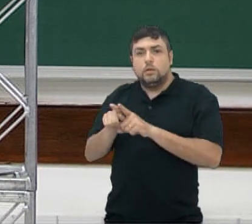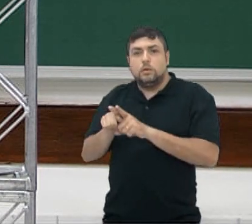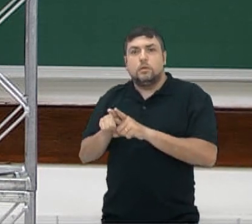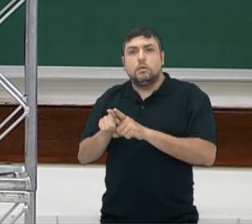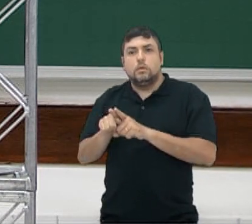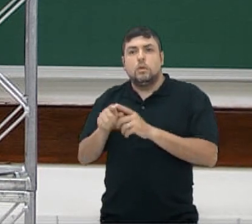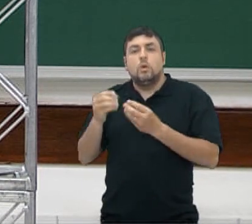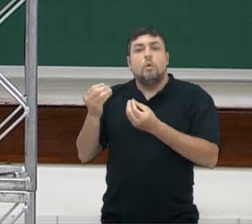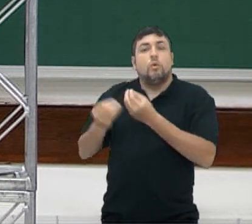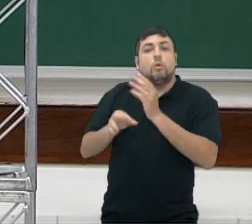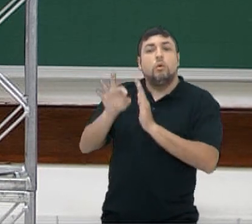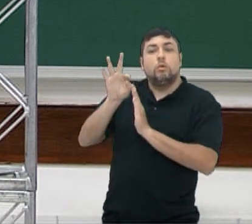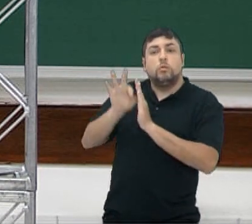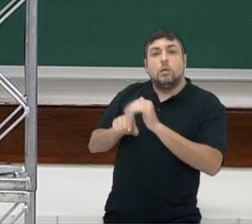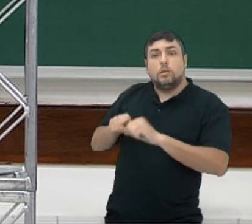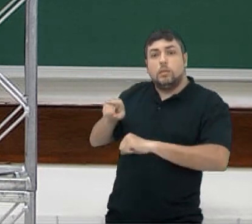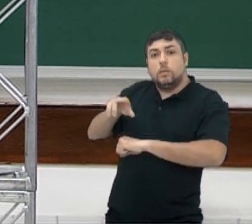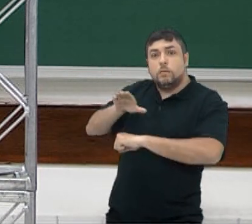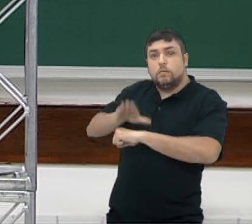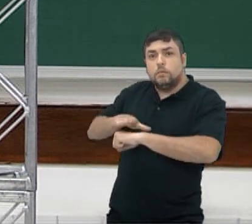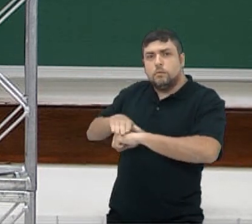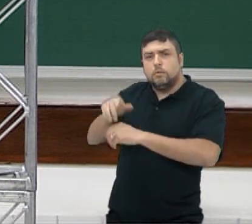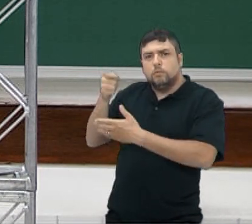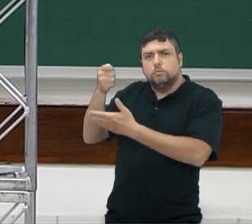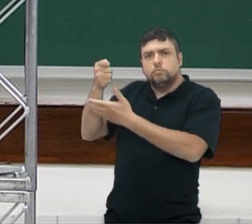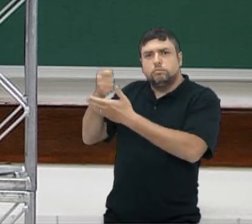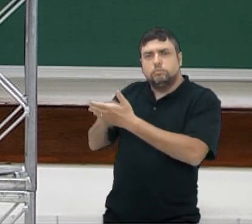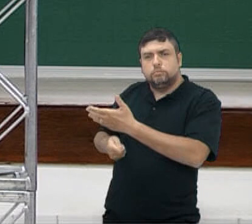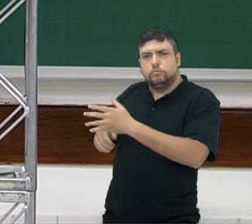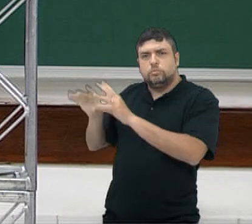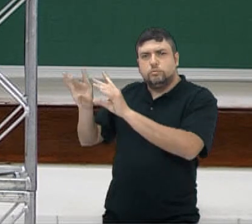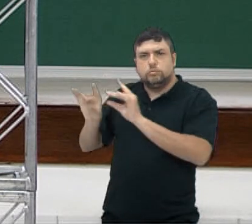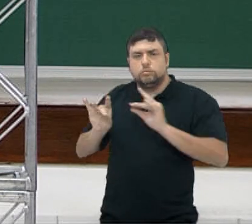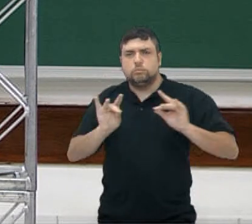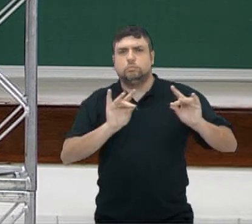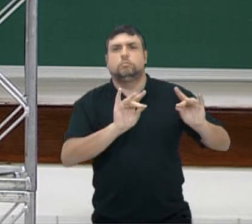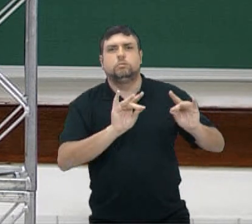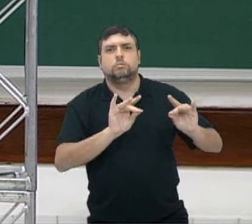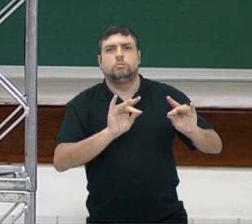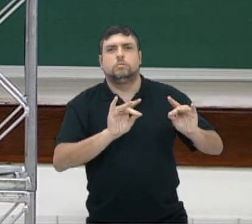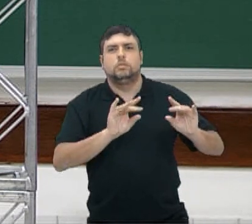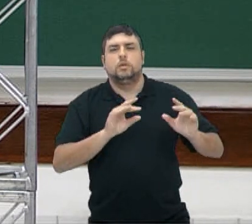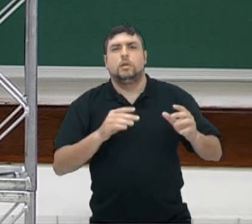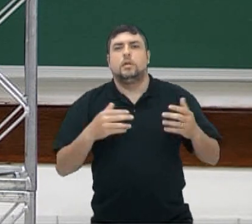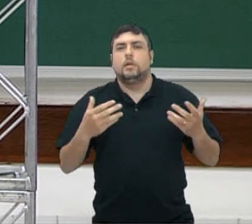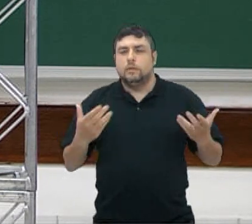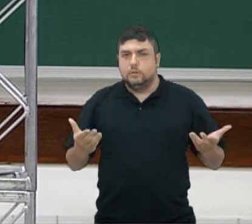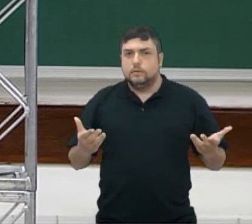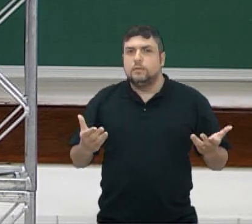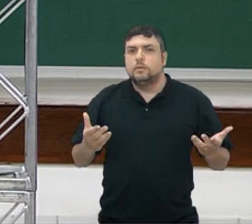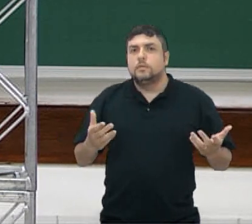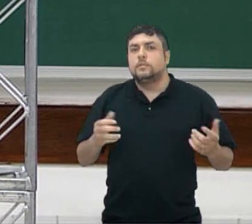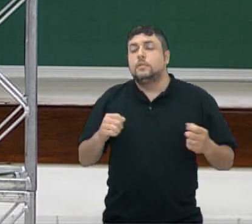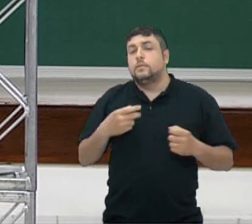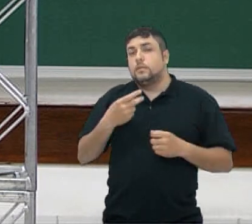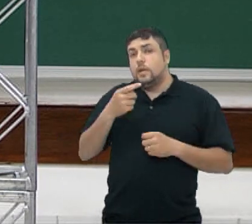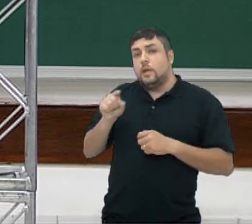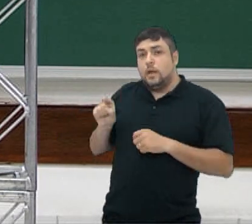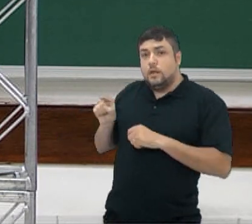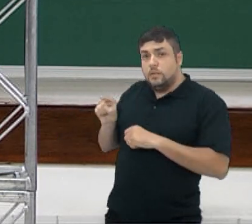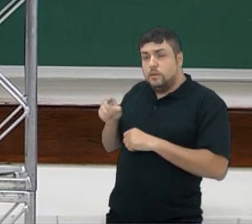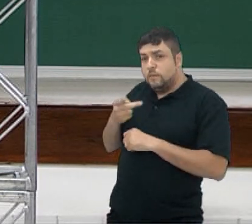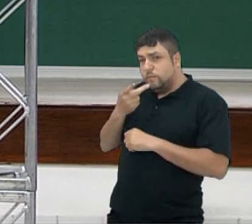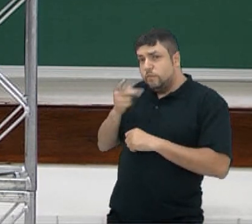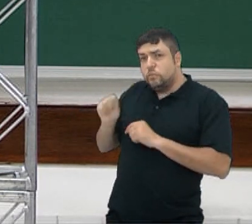parte do texto, né? A fala do filósofo, ou seja, entre aspas ali, ele coloca que a arte não